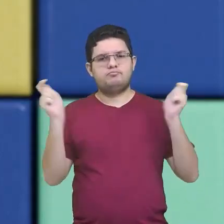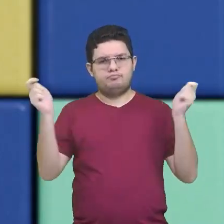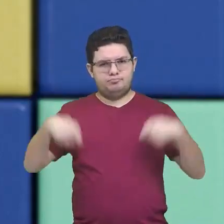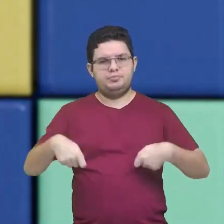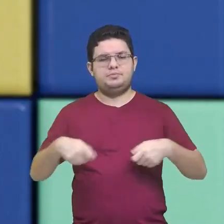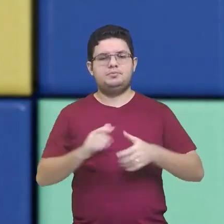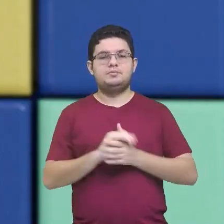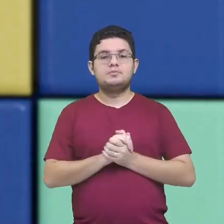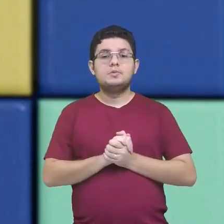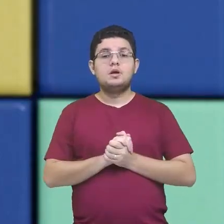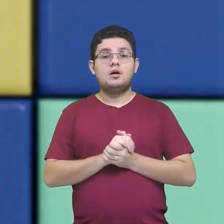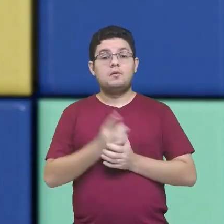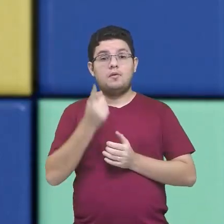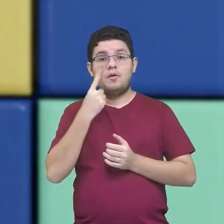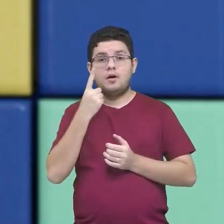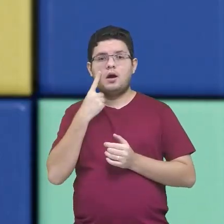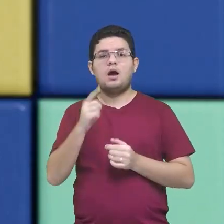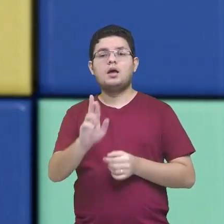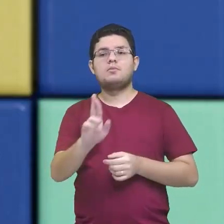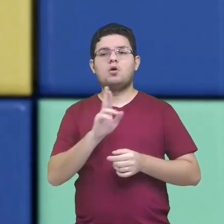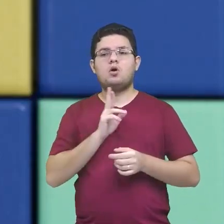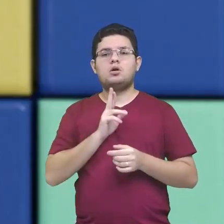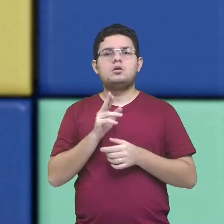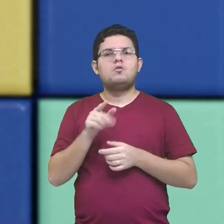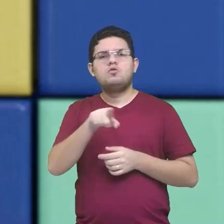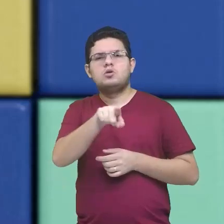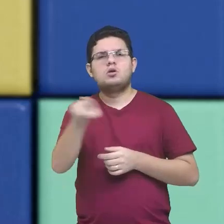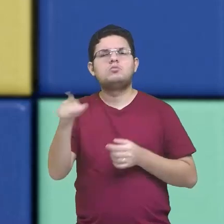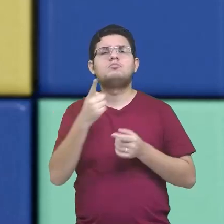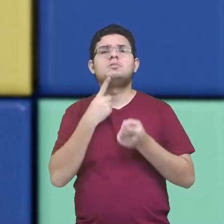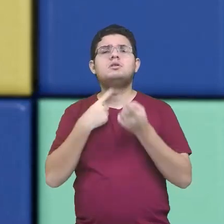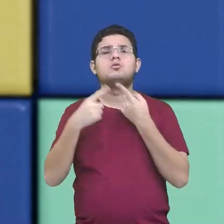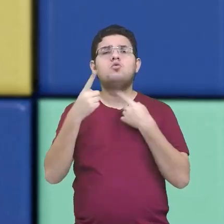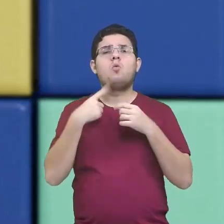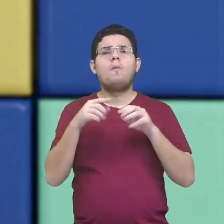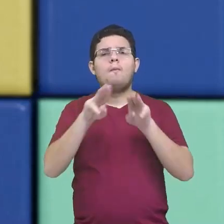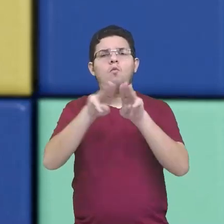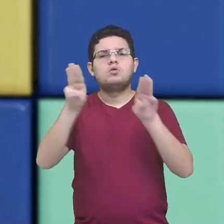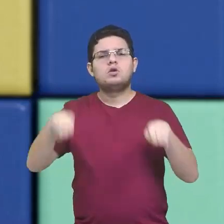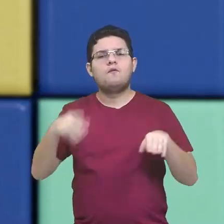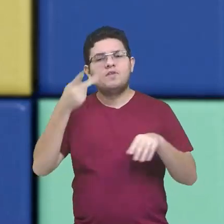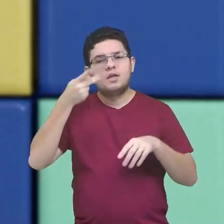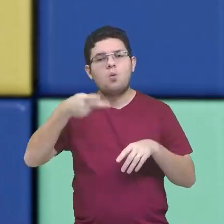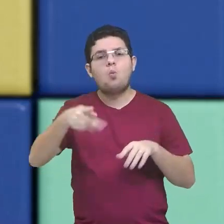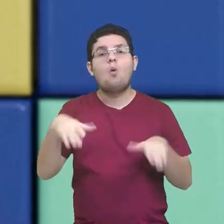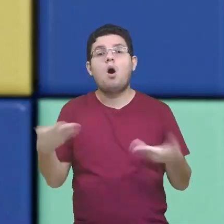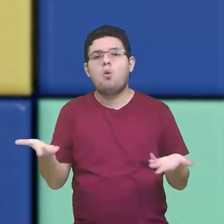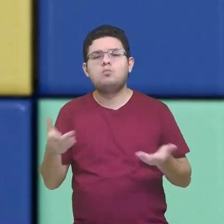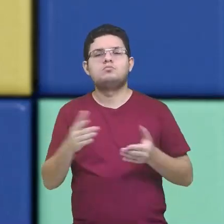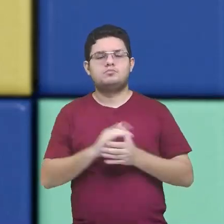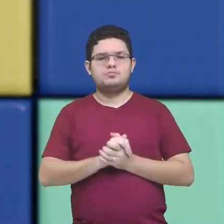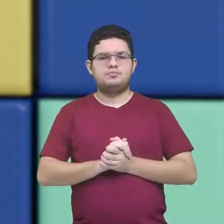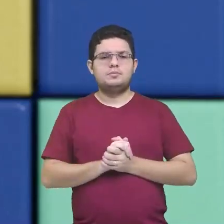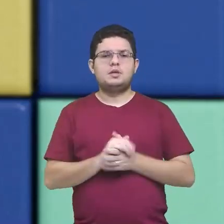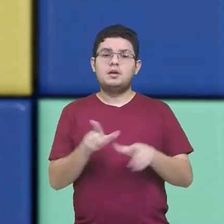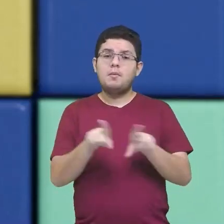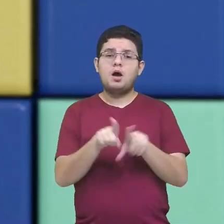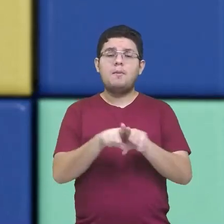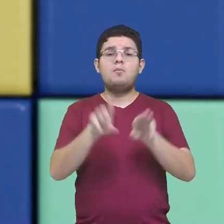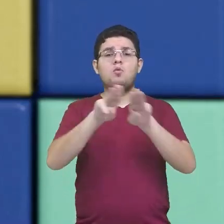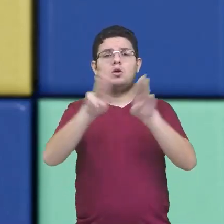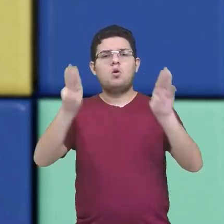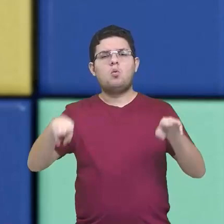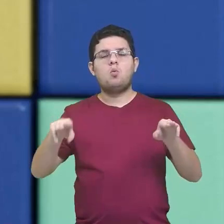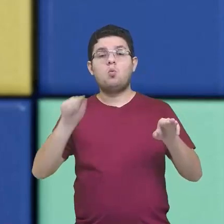aí quais museus vocês gostariam de visitar, tá bom? E a gente vai comentando. E em relação aos museus e o advento aí, ó, da tecnologia, que